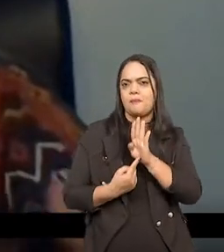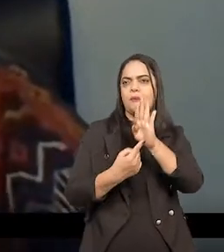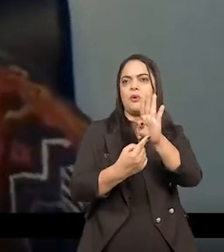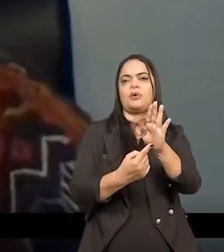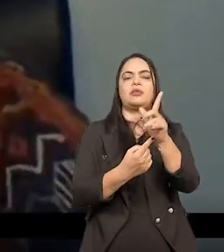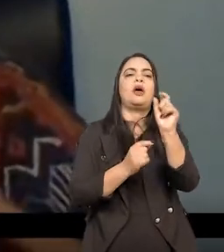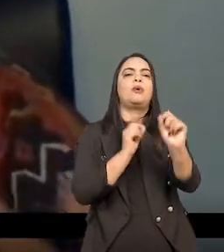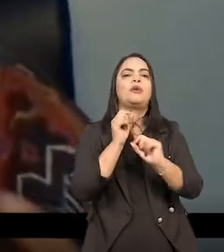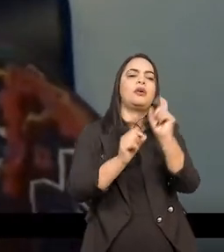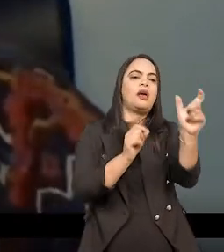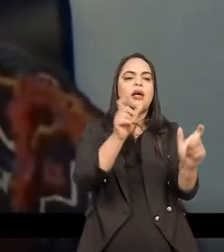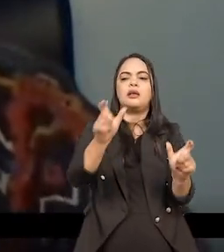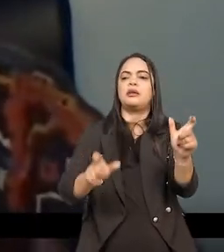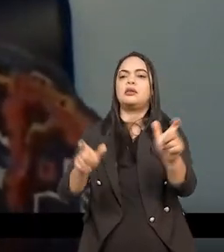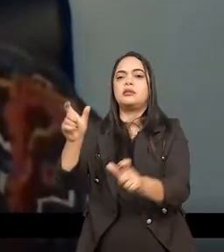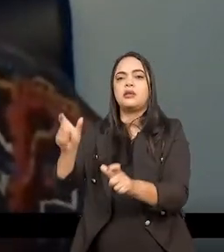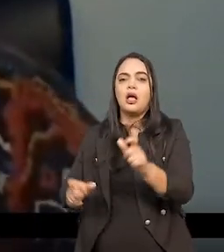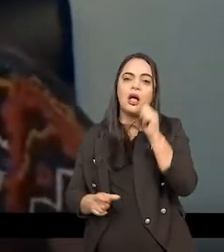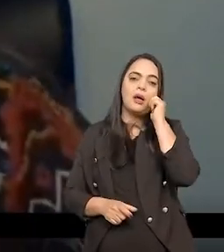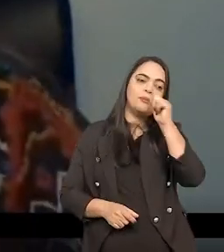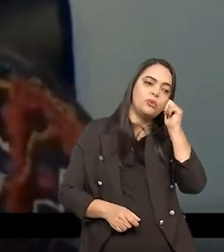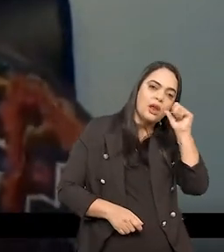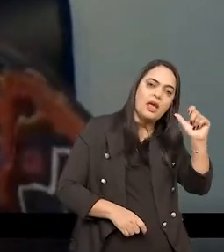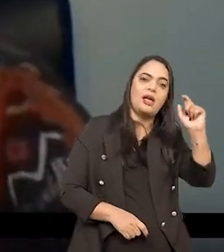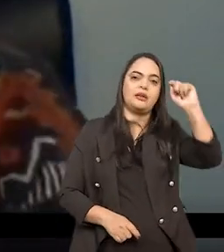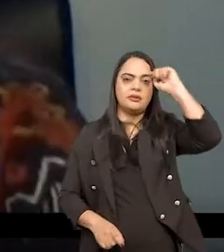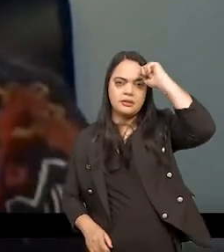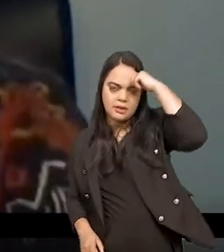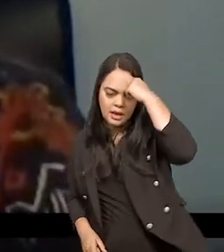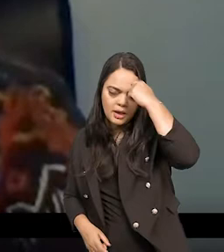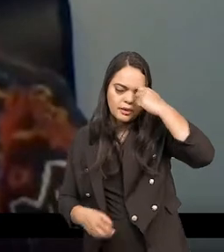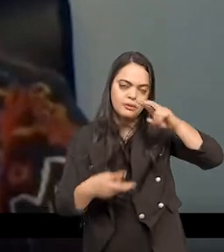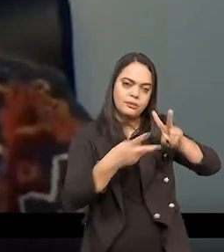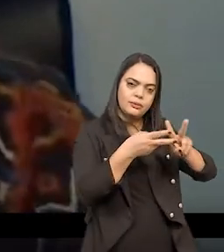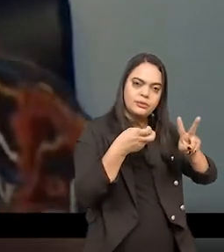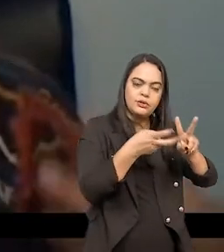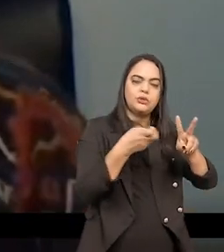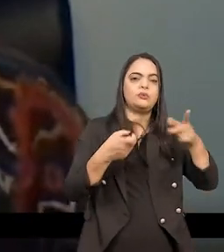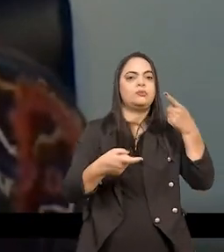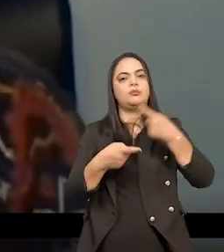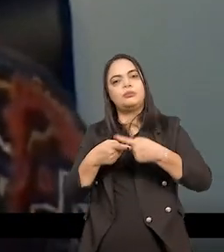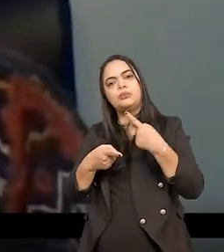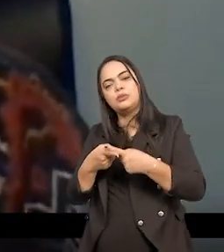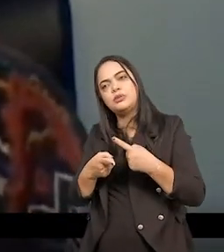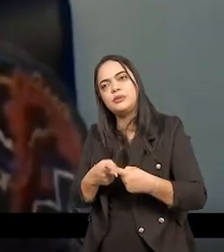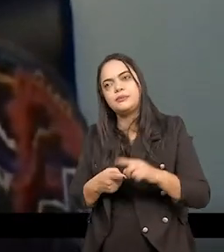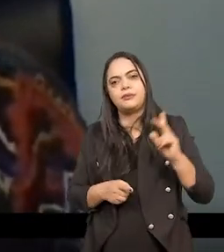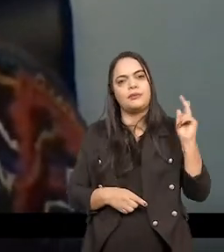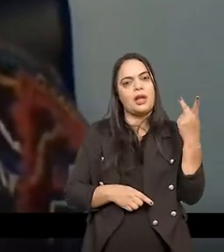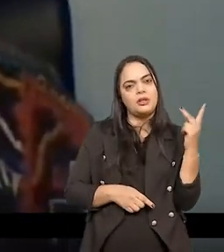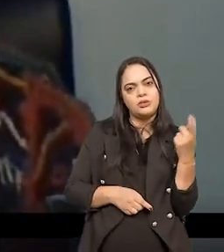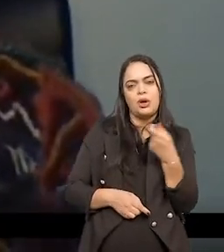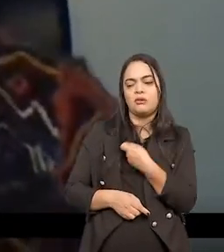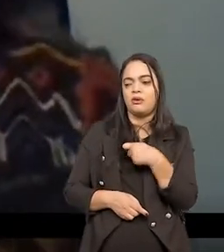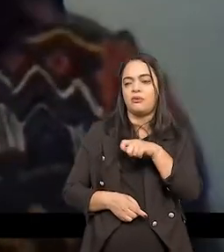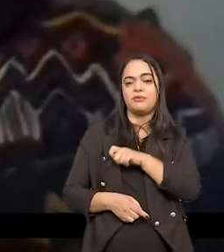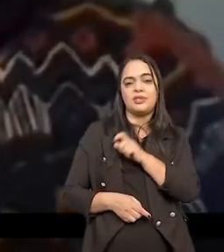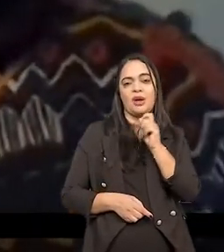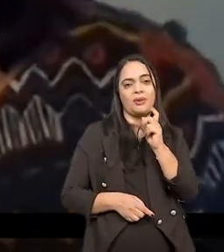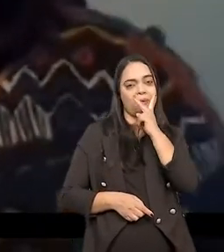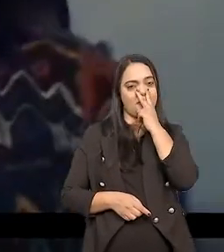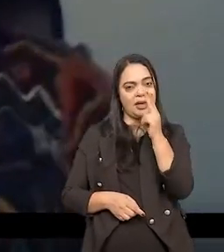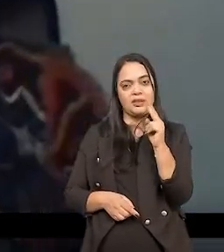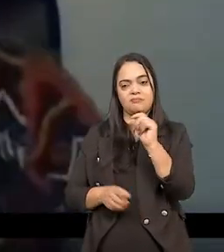né? As mulheres, negros, negras, indígenas, porque a história oficial deixou esse povo de fora, né?